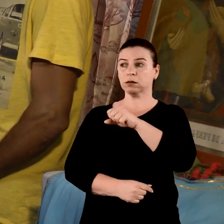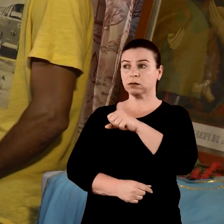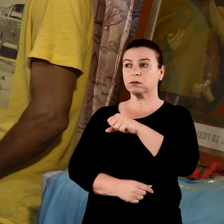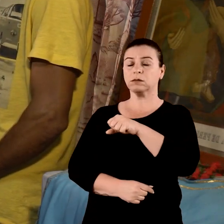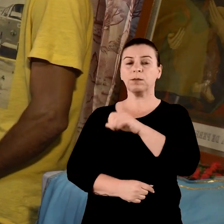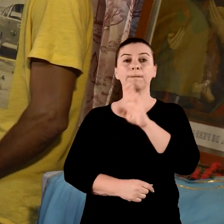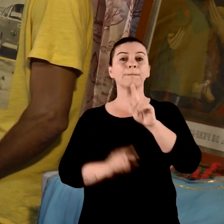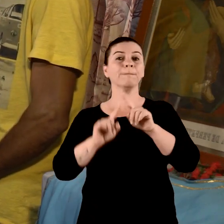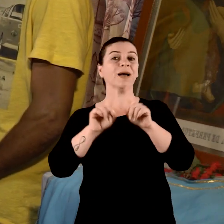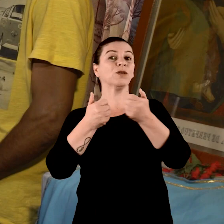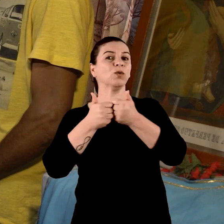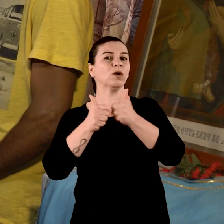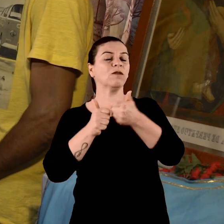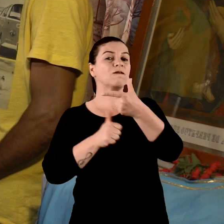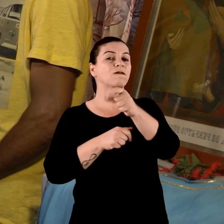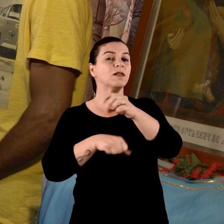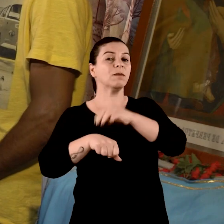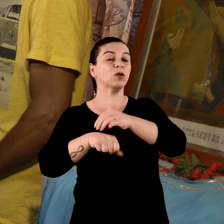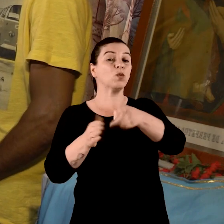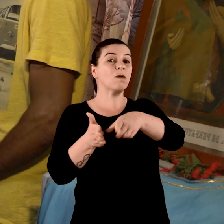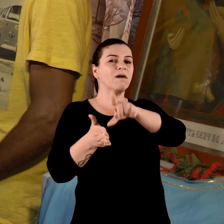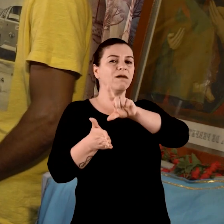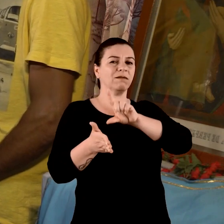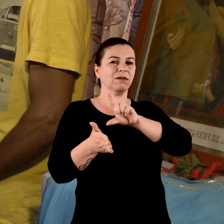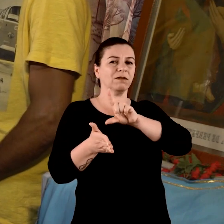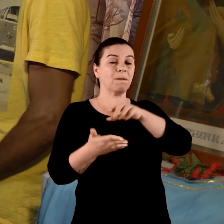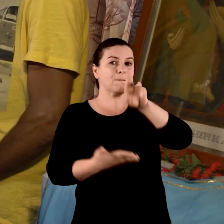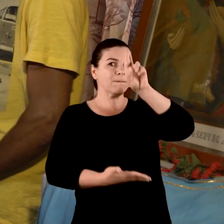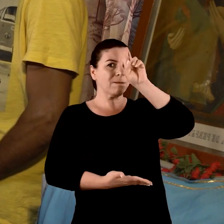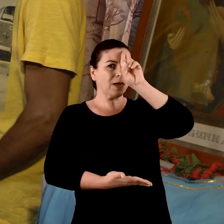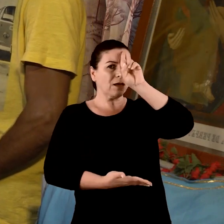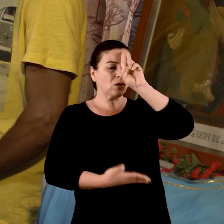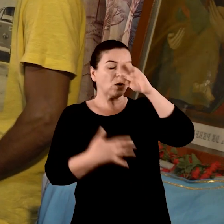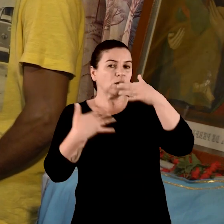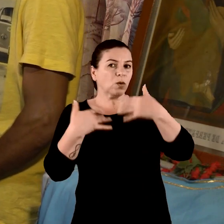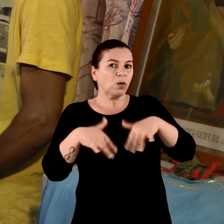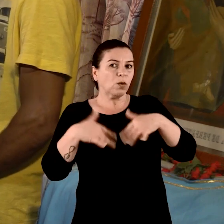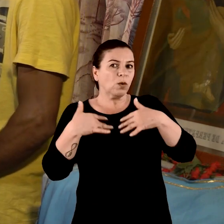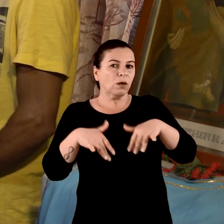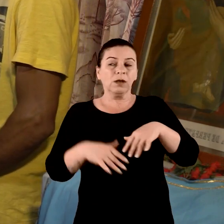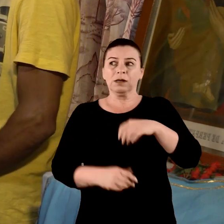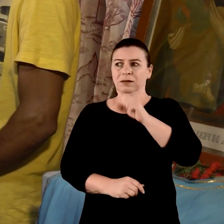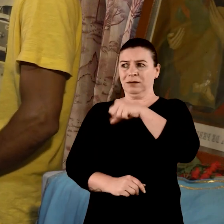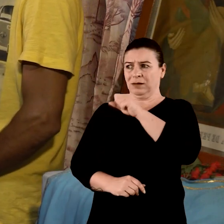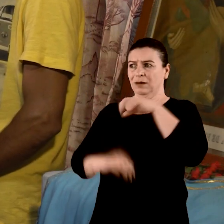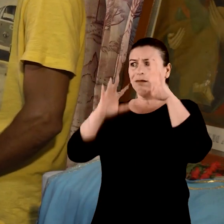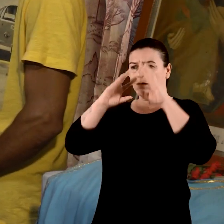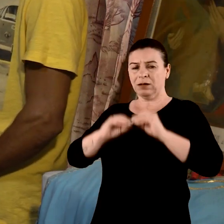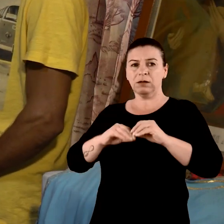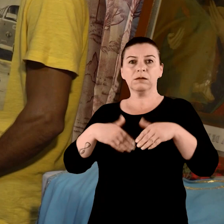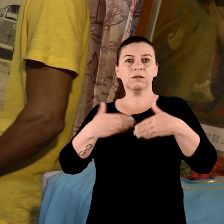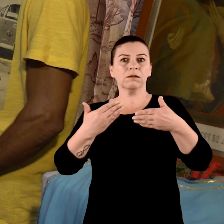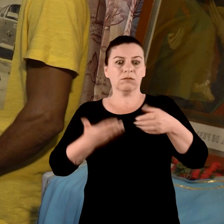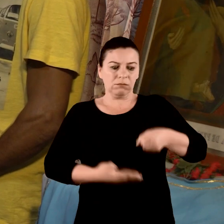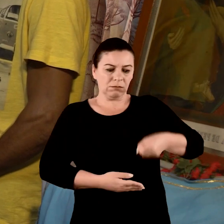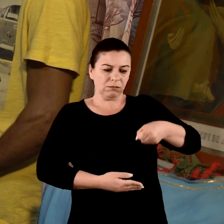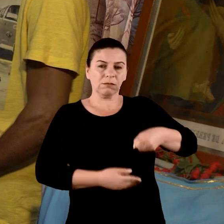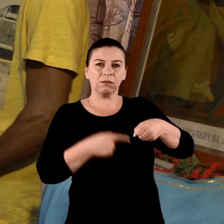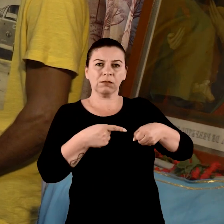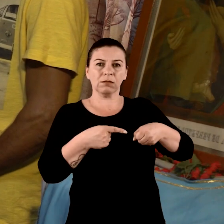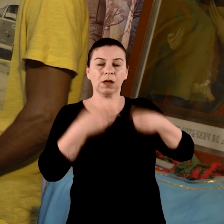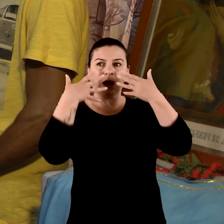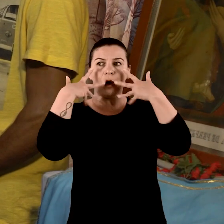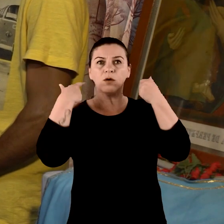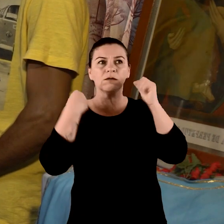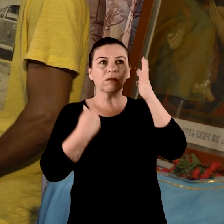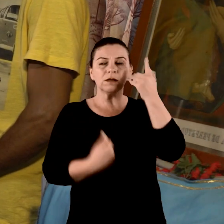Certo. Só que o ônibus me deixou 20 minutos antes deles chegarem. E meia-noite aquilo lá... Sim, Olha, é o